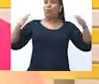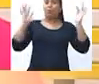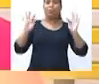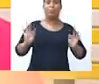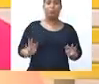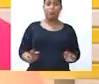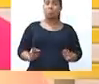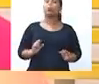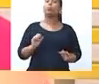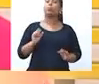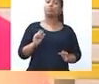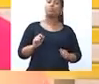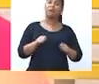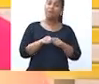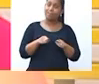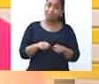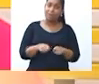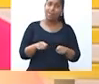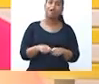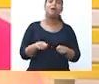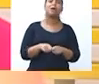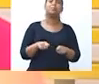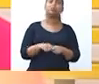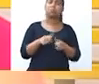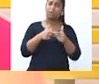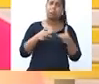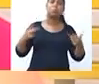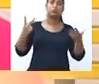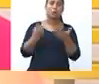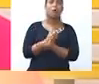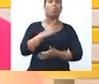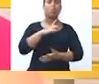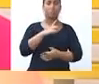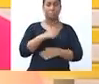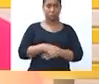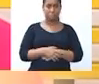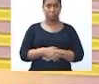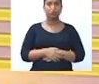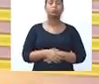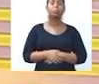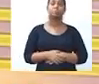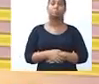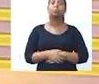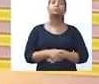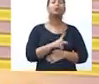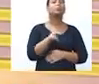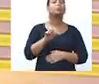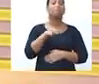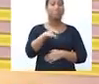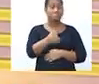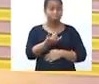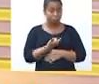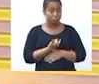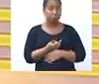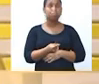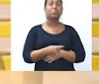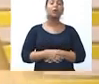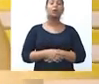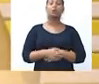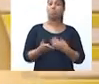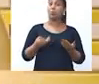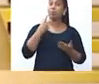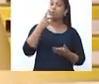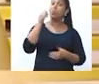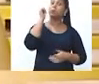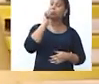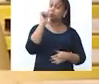é programar e fazer, né, com que as coisas aconteçam. Perfeito. Né? Professora Mônica, o seu recado? Então, eu digo para